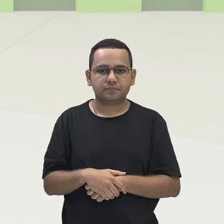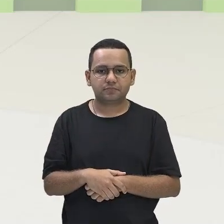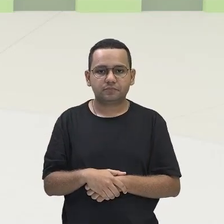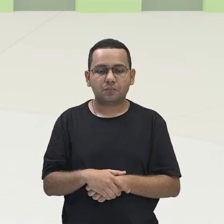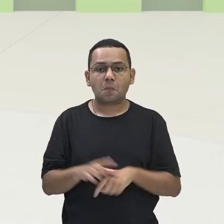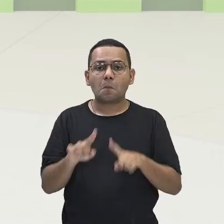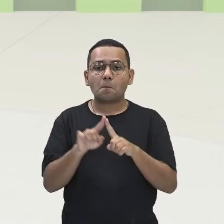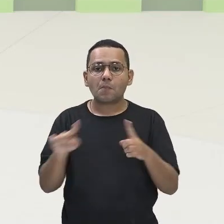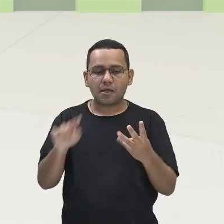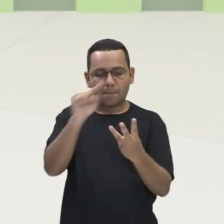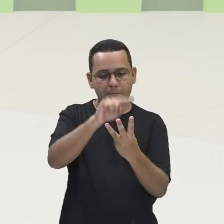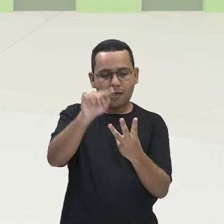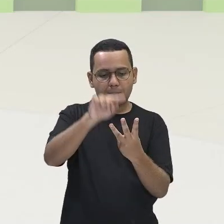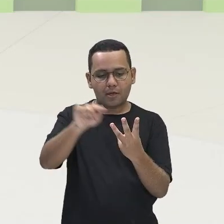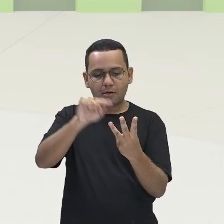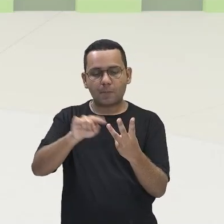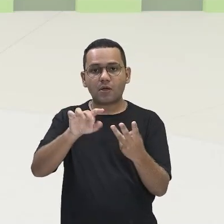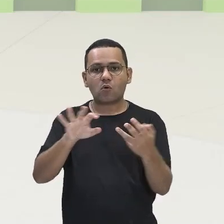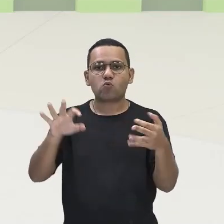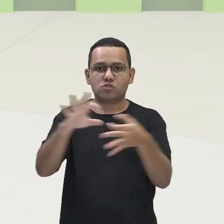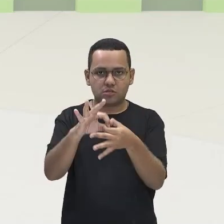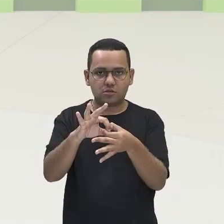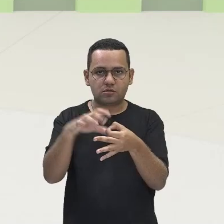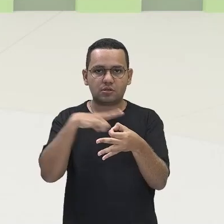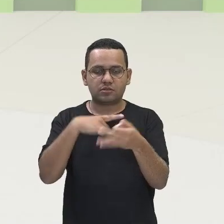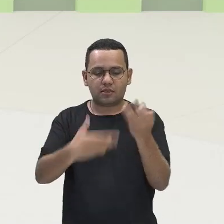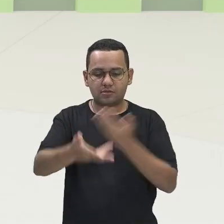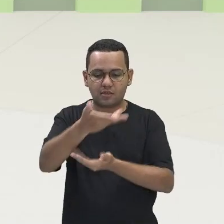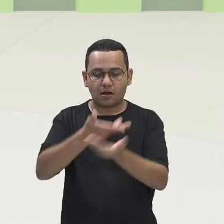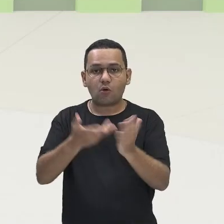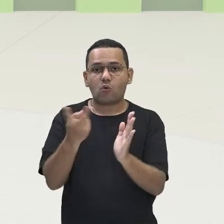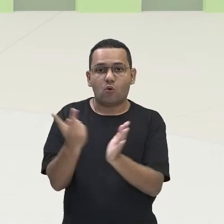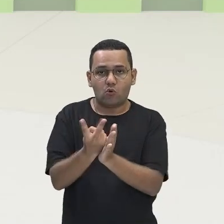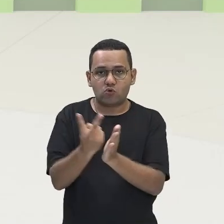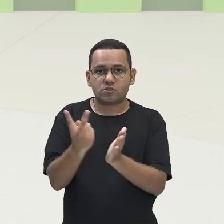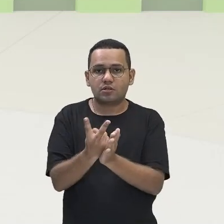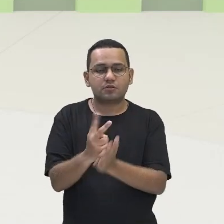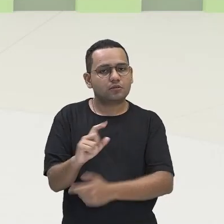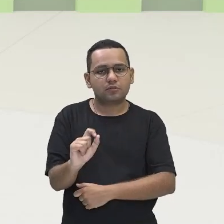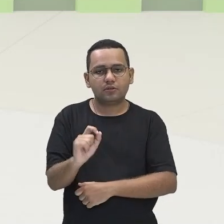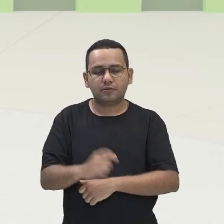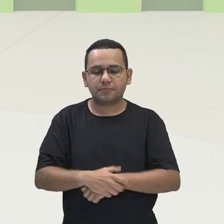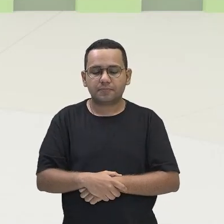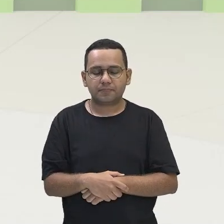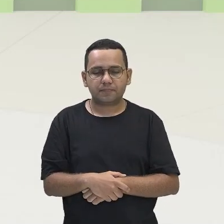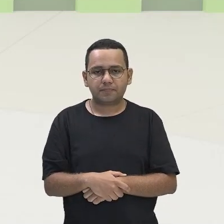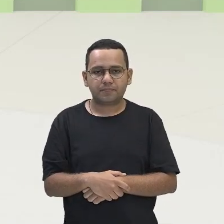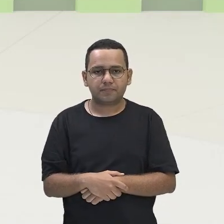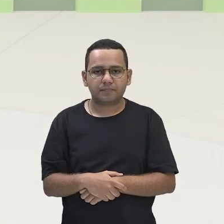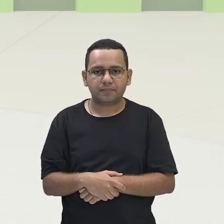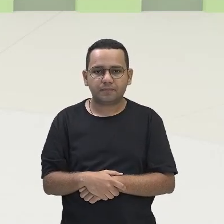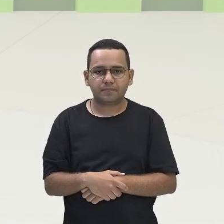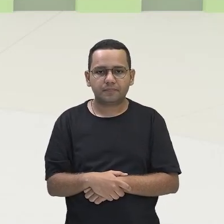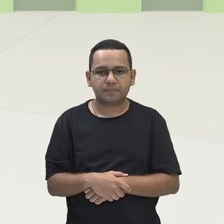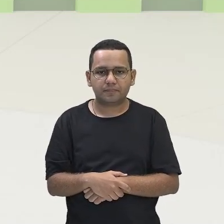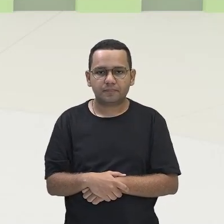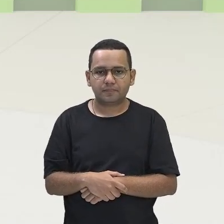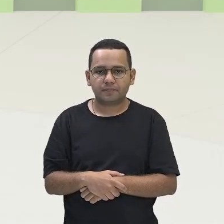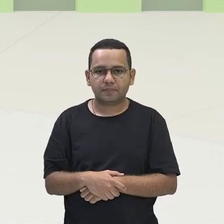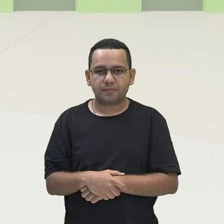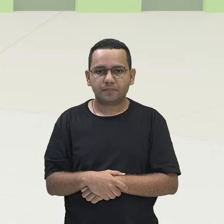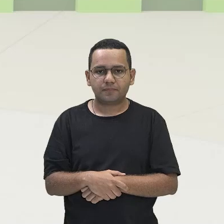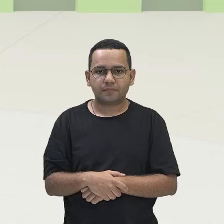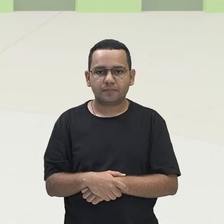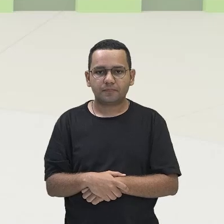em conjunto, né, participando daquela interação, daquela troca que há